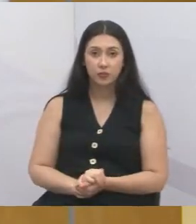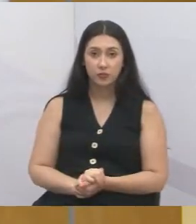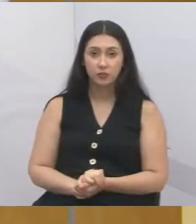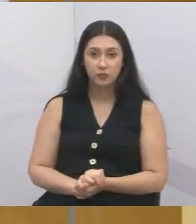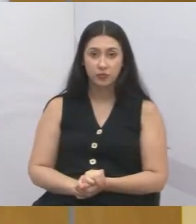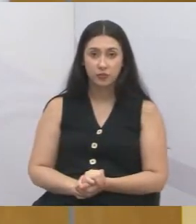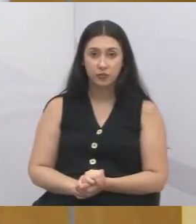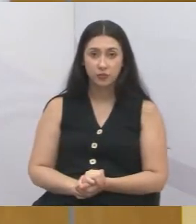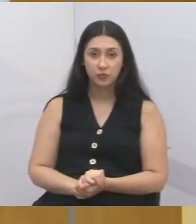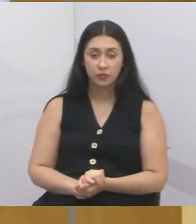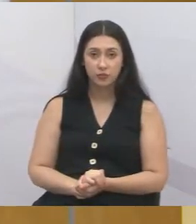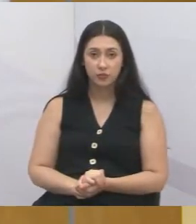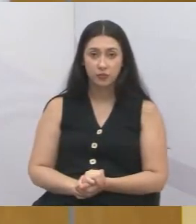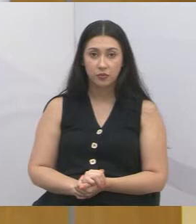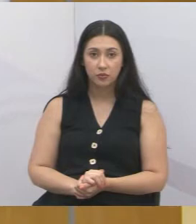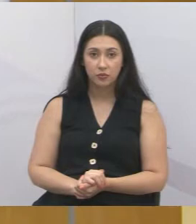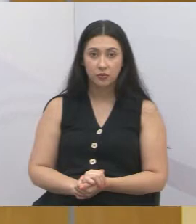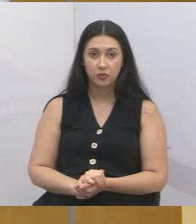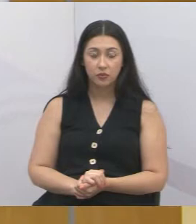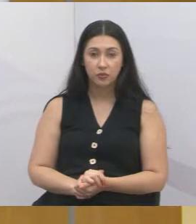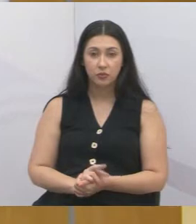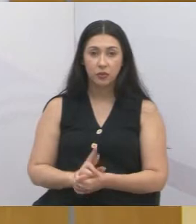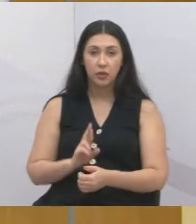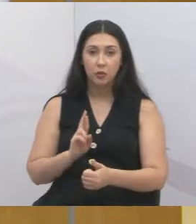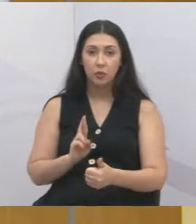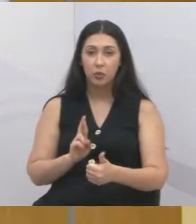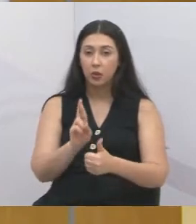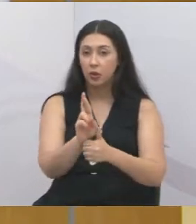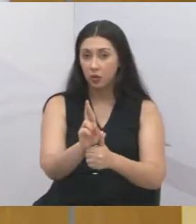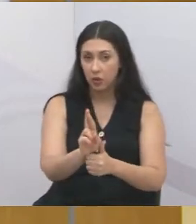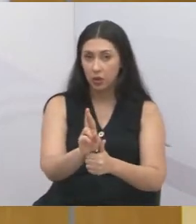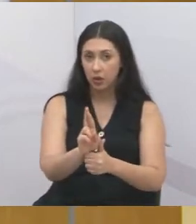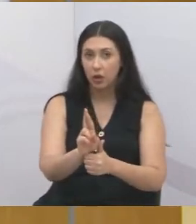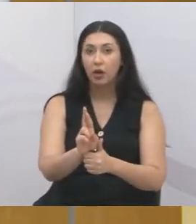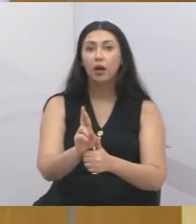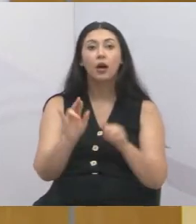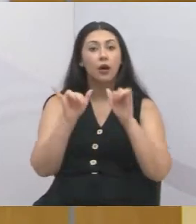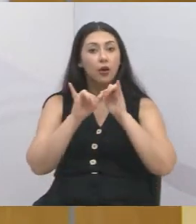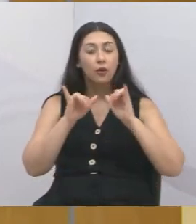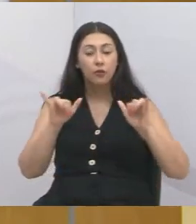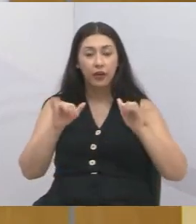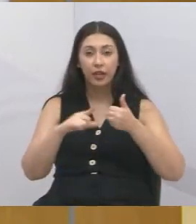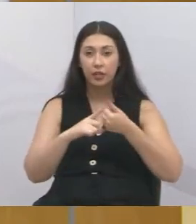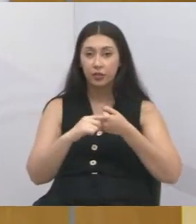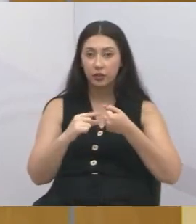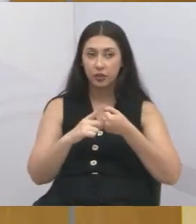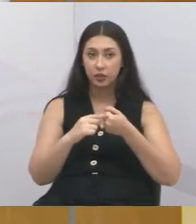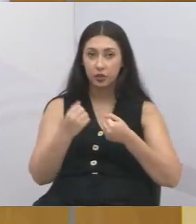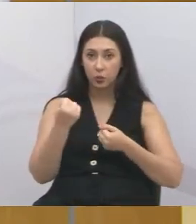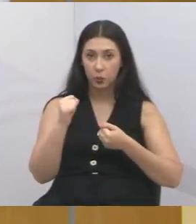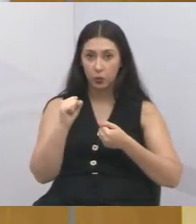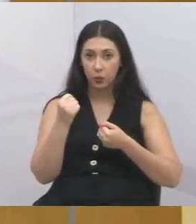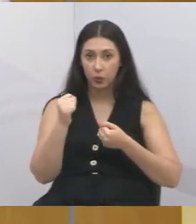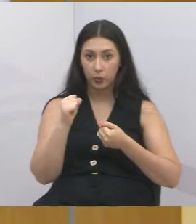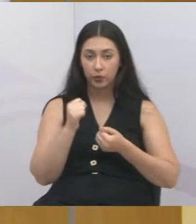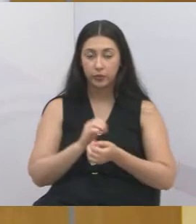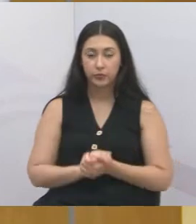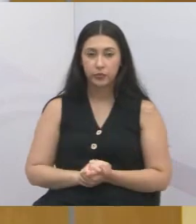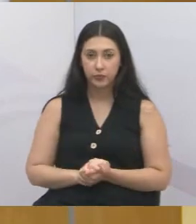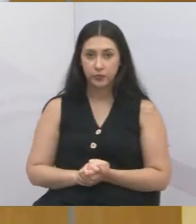a Procuradoria do Município fala especificamente do artigo 8º dessa lei